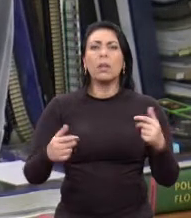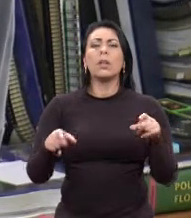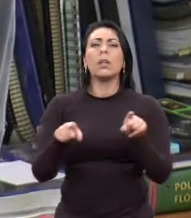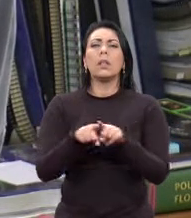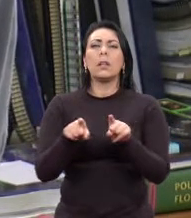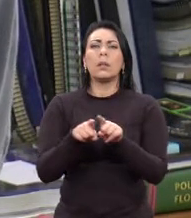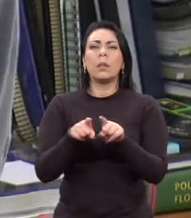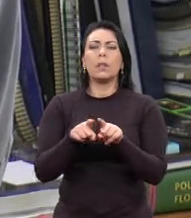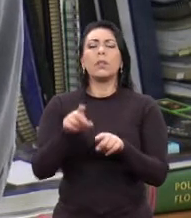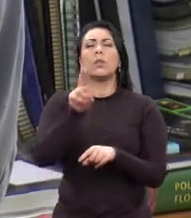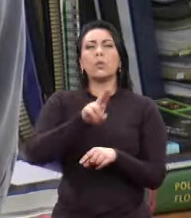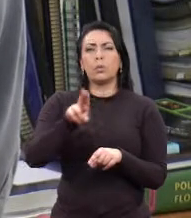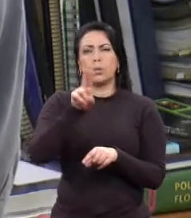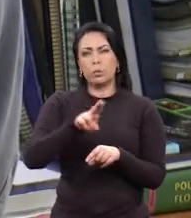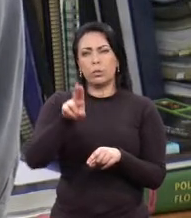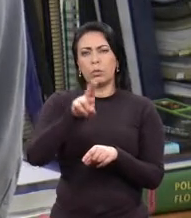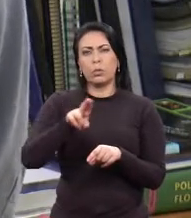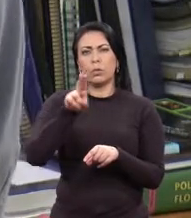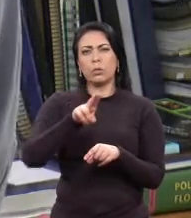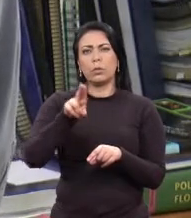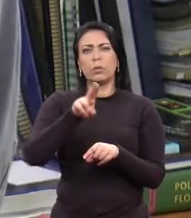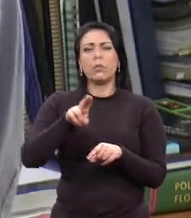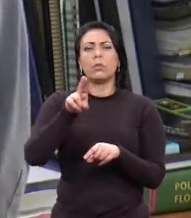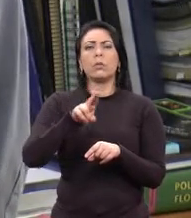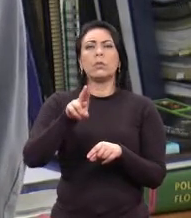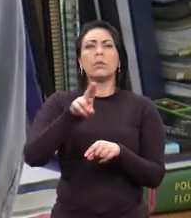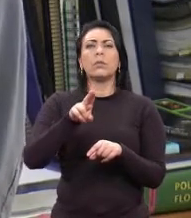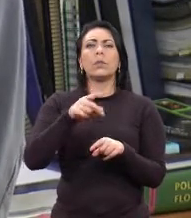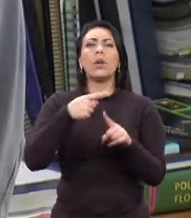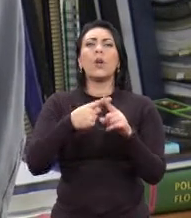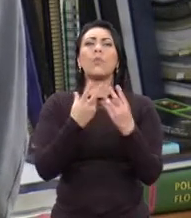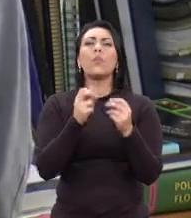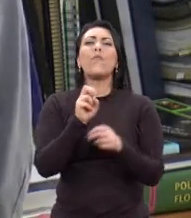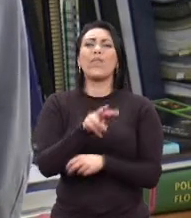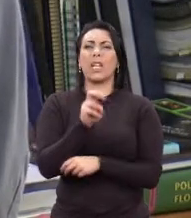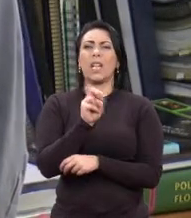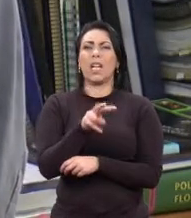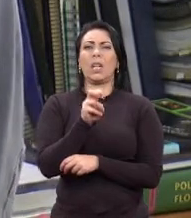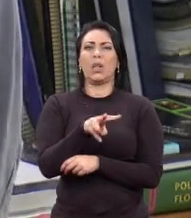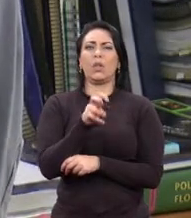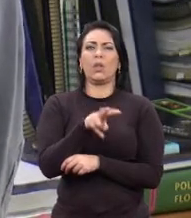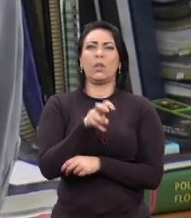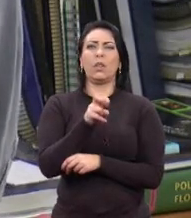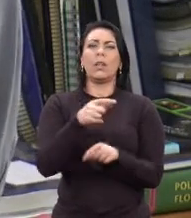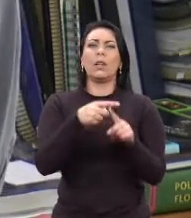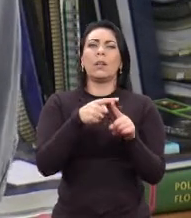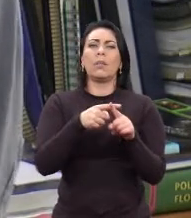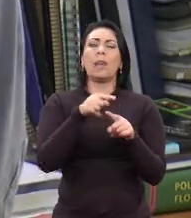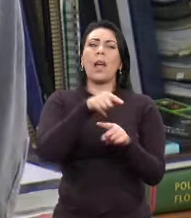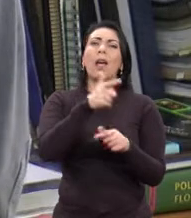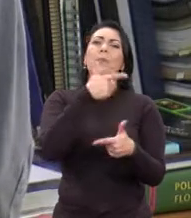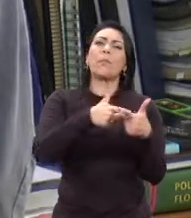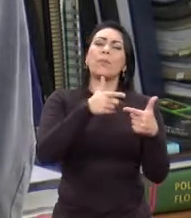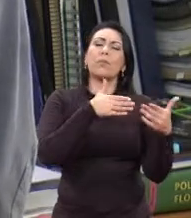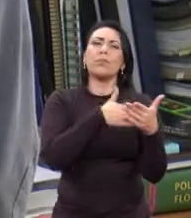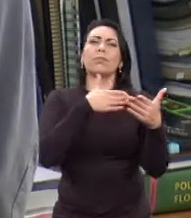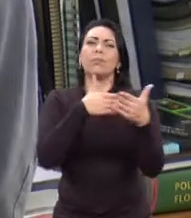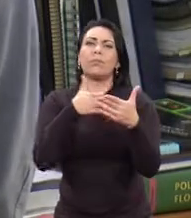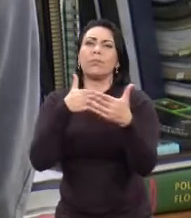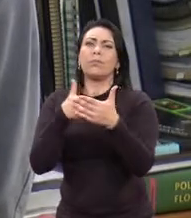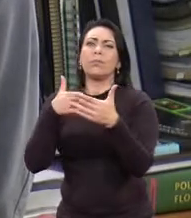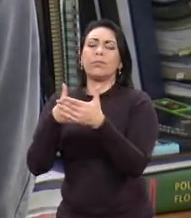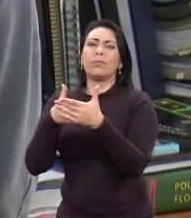naturais e o uso massivo de agrotóxicos, que vem a